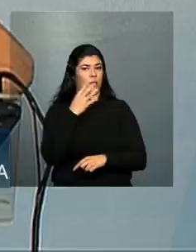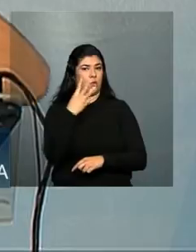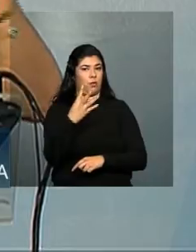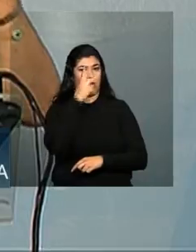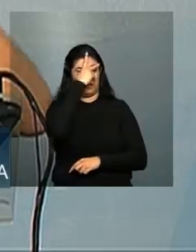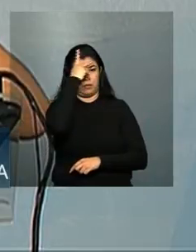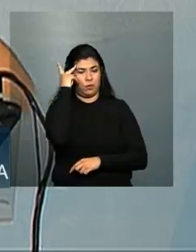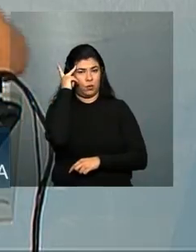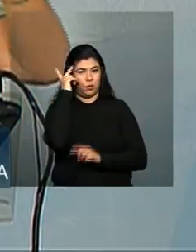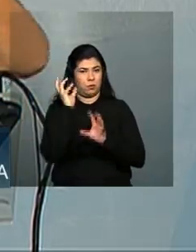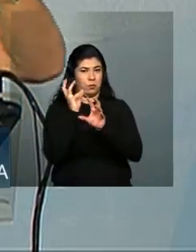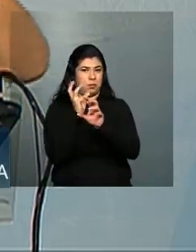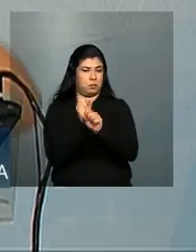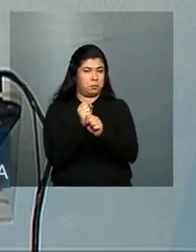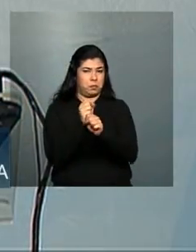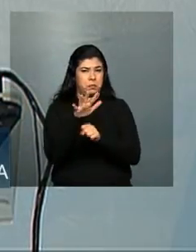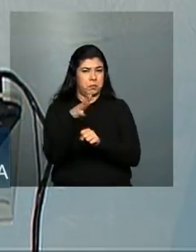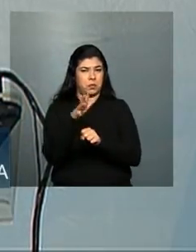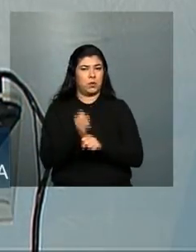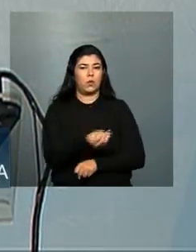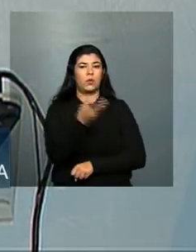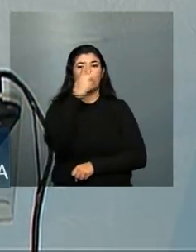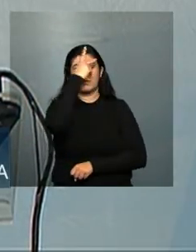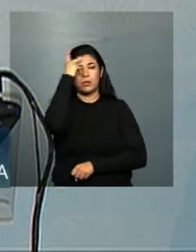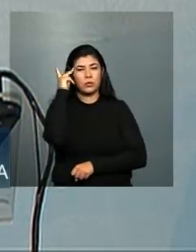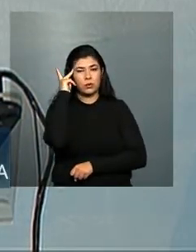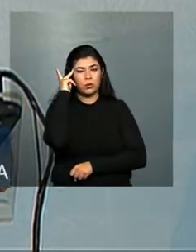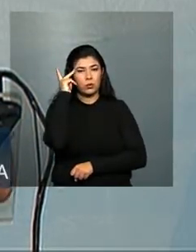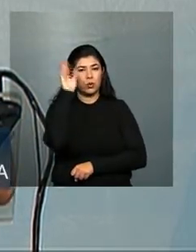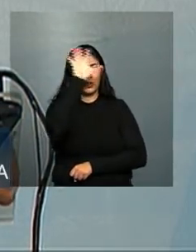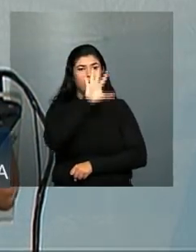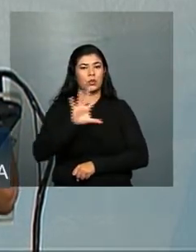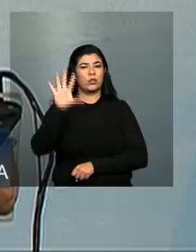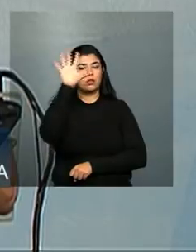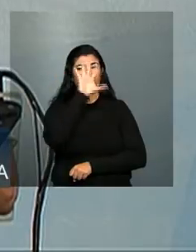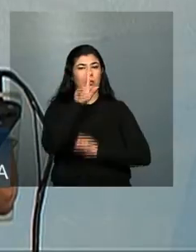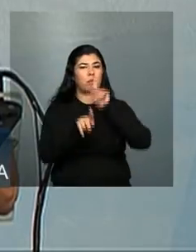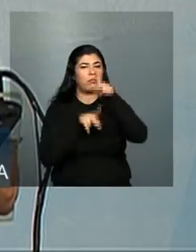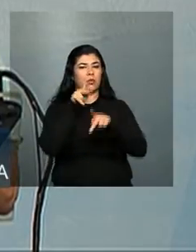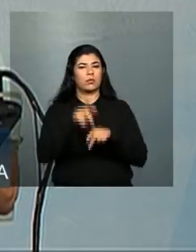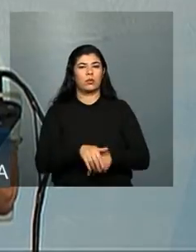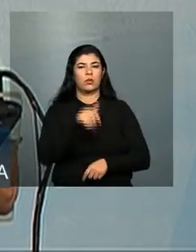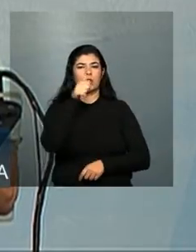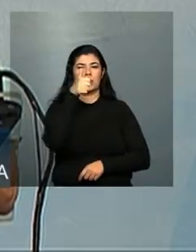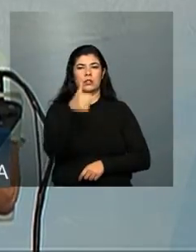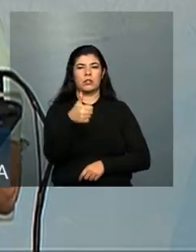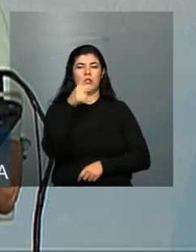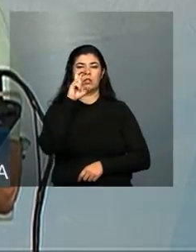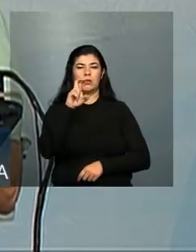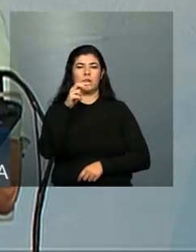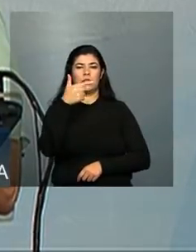pessoas médias, em média, por casa, nós vamos ter, se eu não me engano, 152